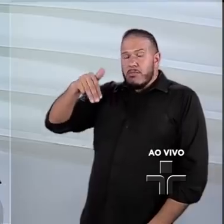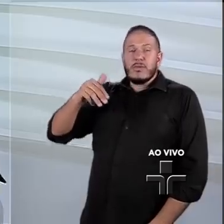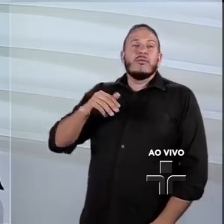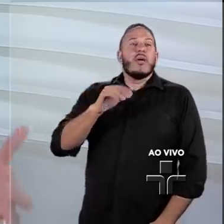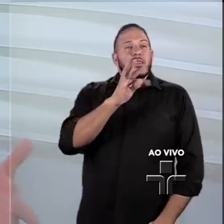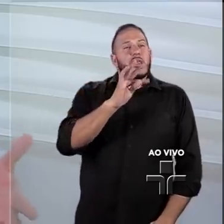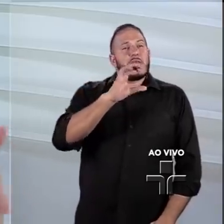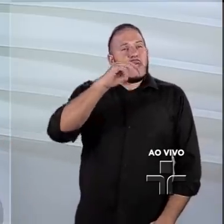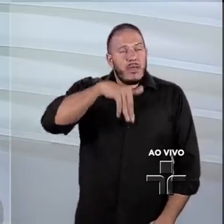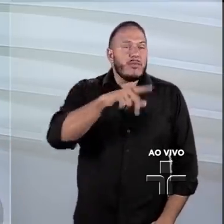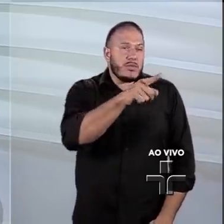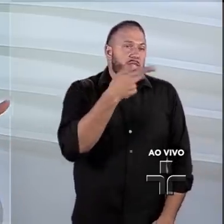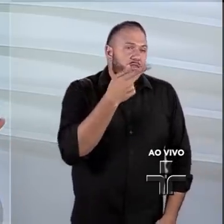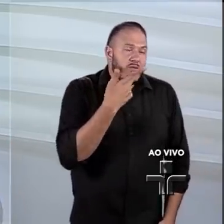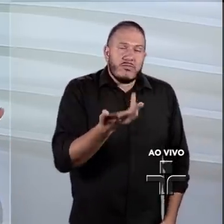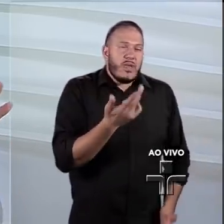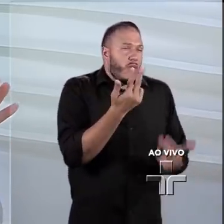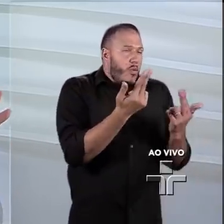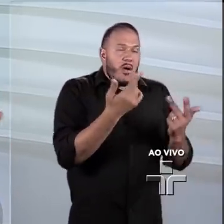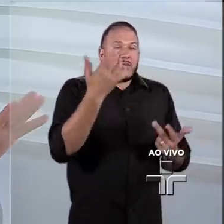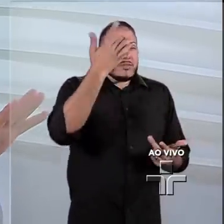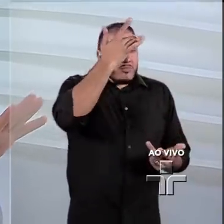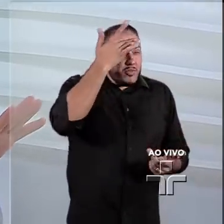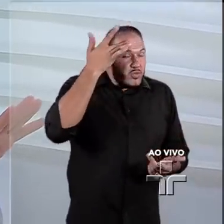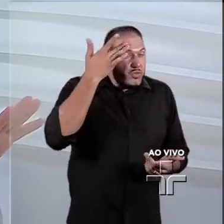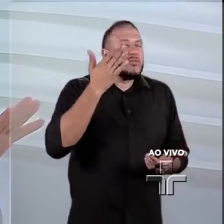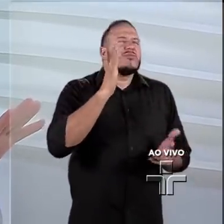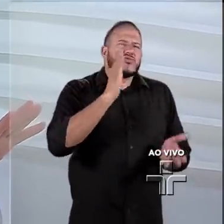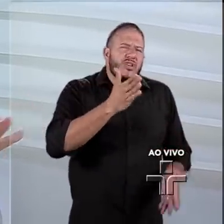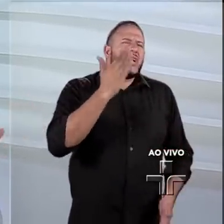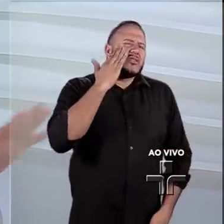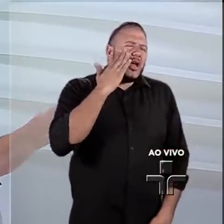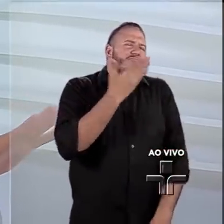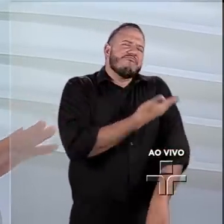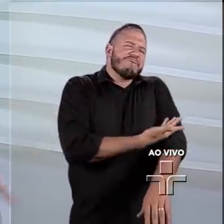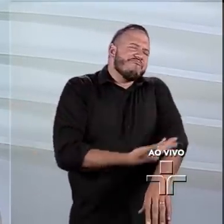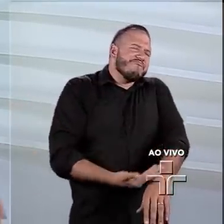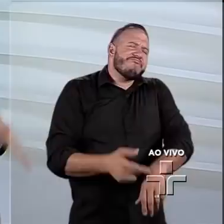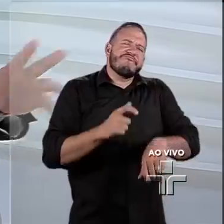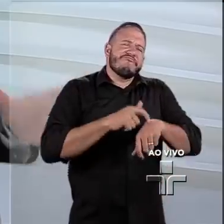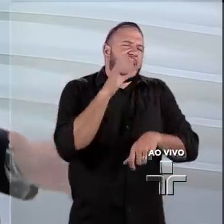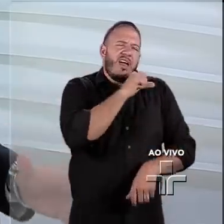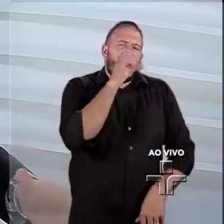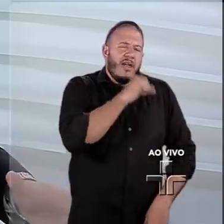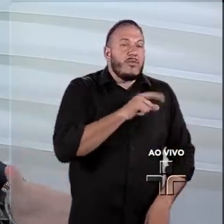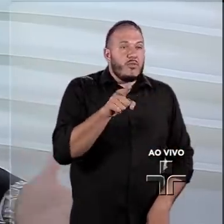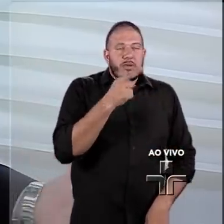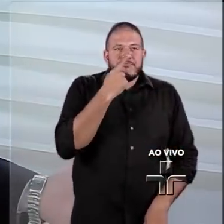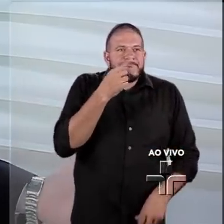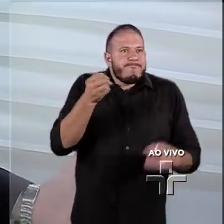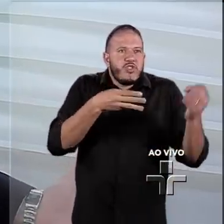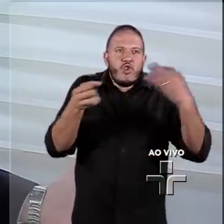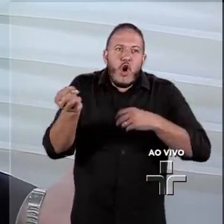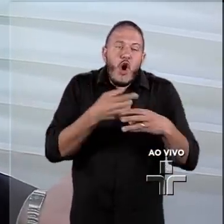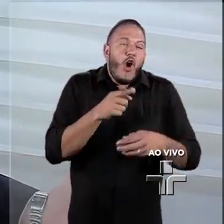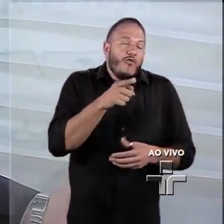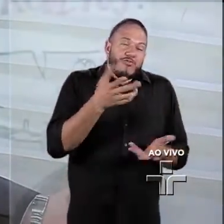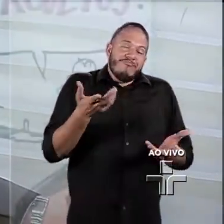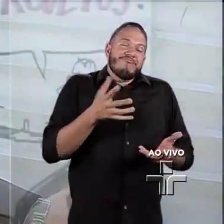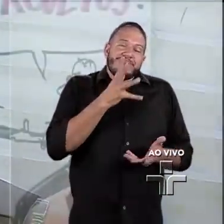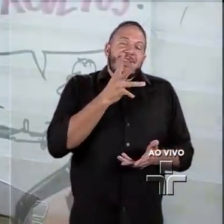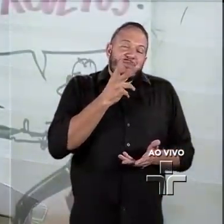é o usual, as pessoas já sabem como funciona. Vai mais rápido. Aquilo que é inovação, paga o preço da